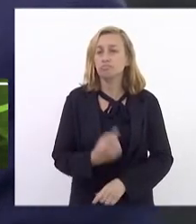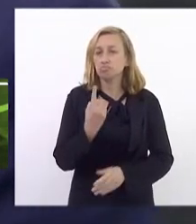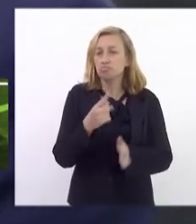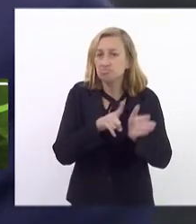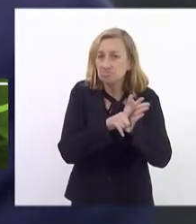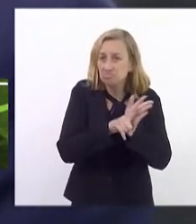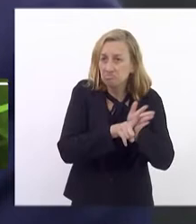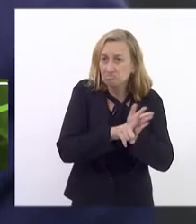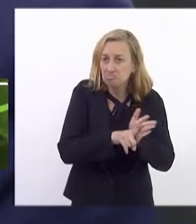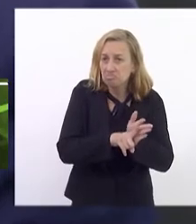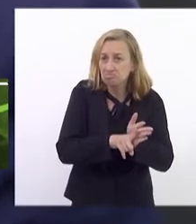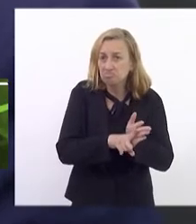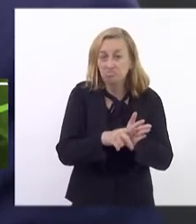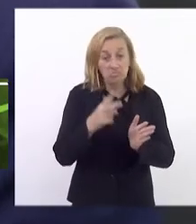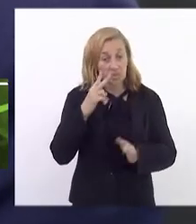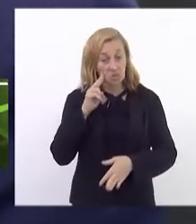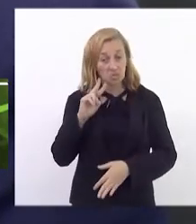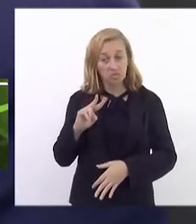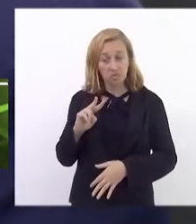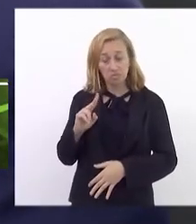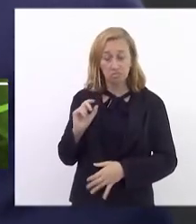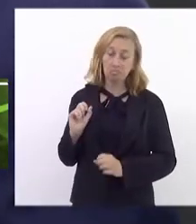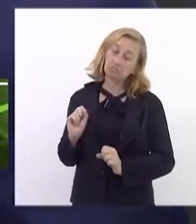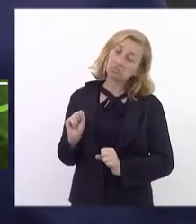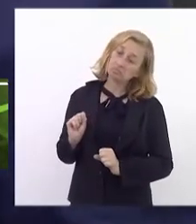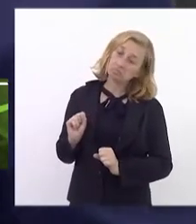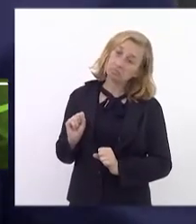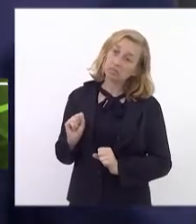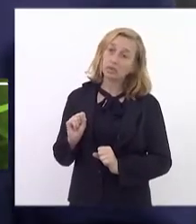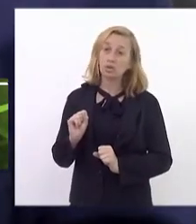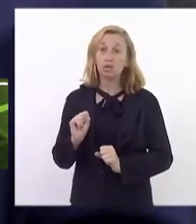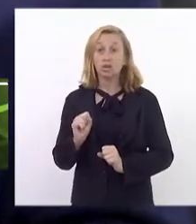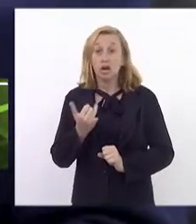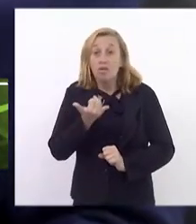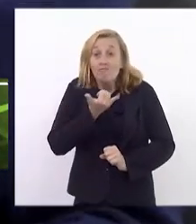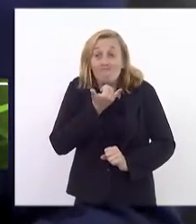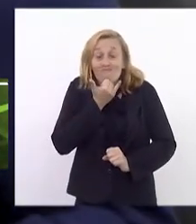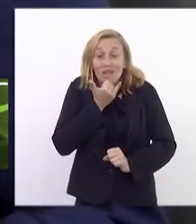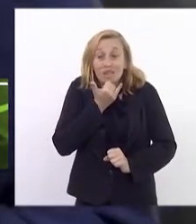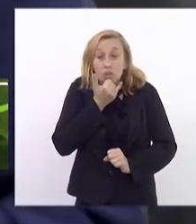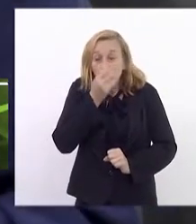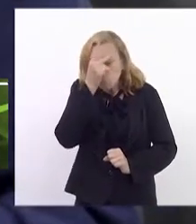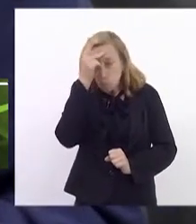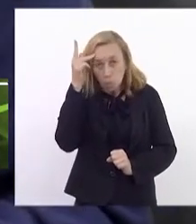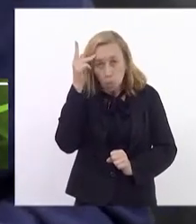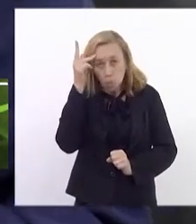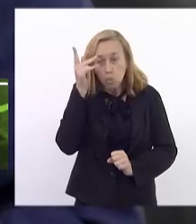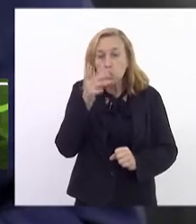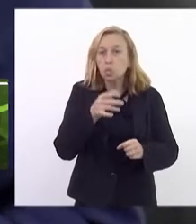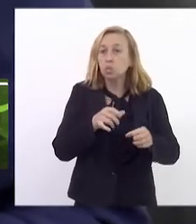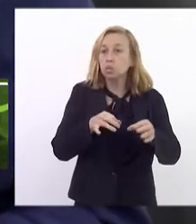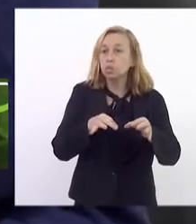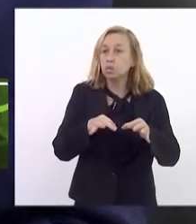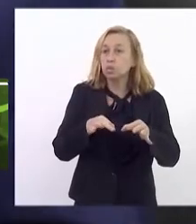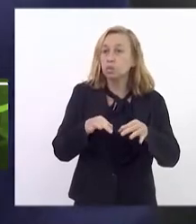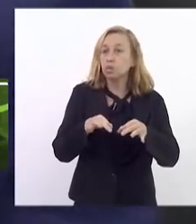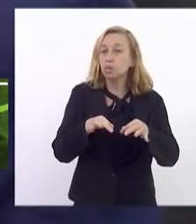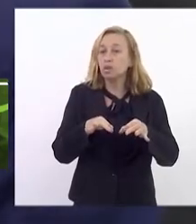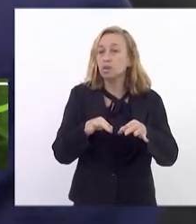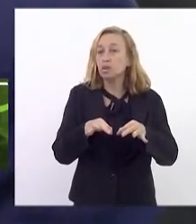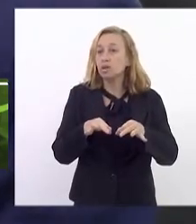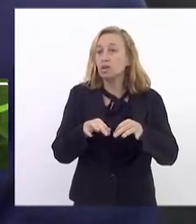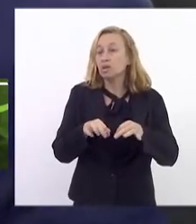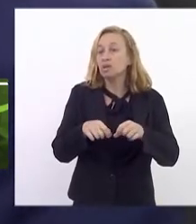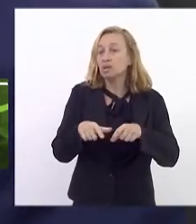À primeira vista, eu dizia que me perdoe as pessoas que trabalharam em cima disso daí,